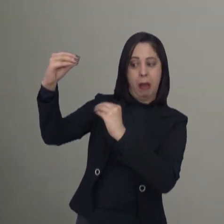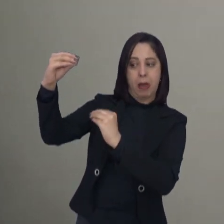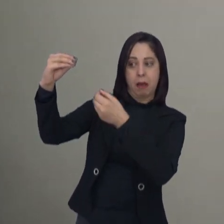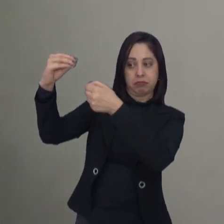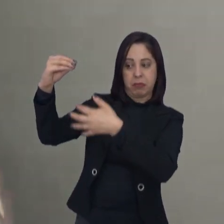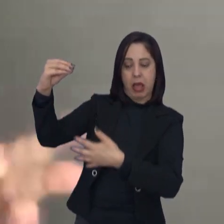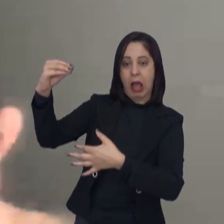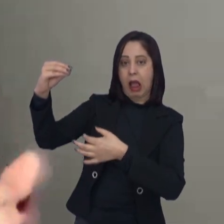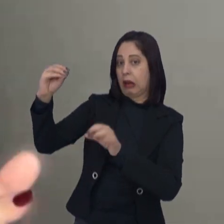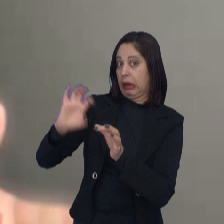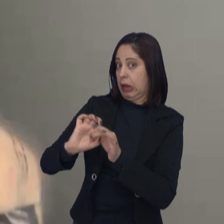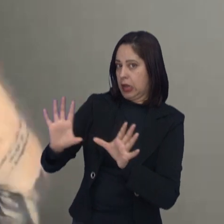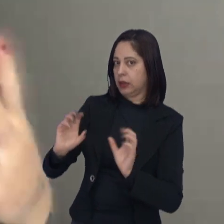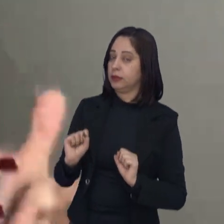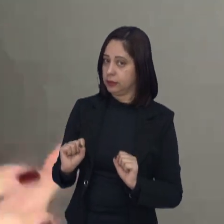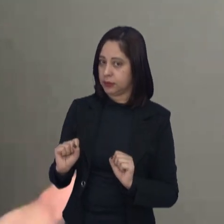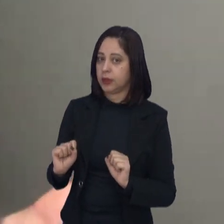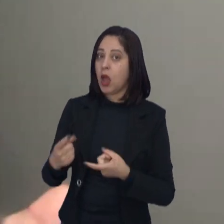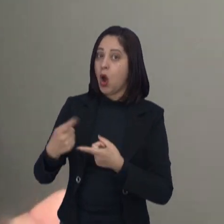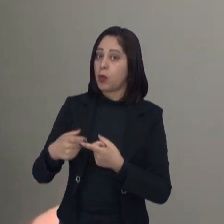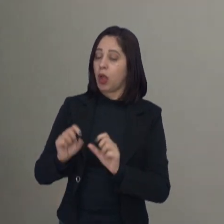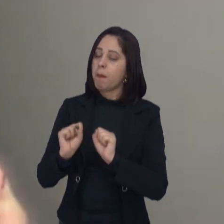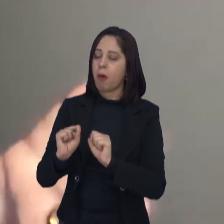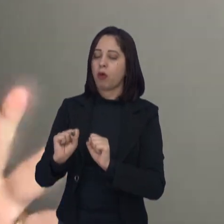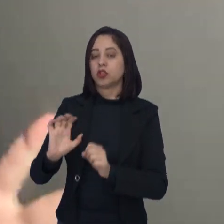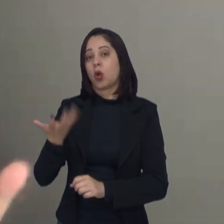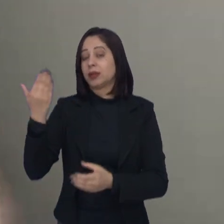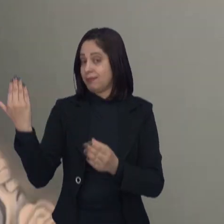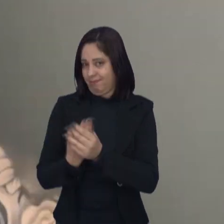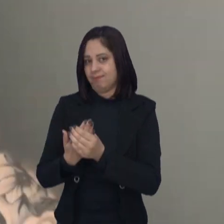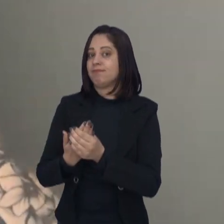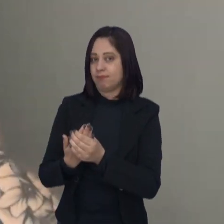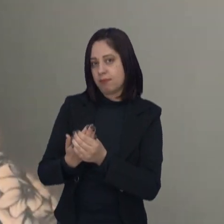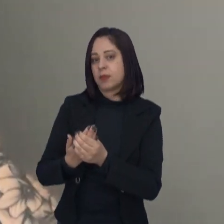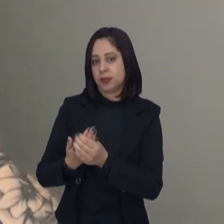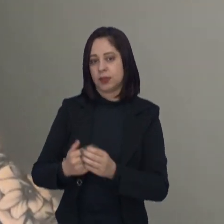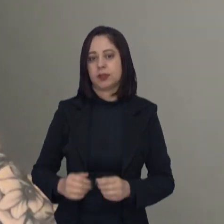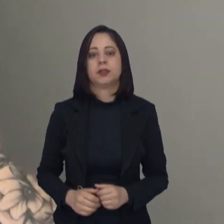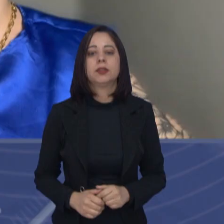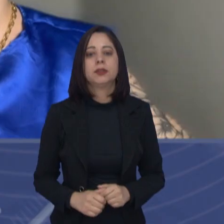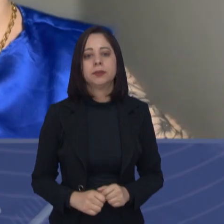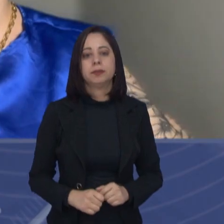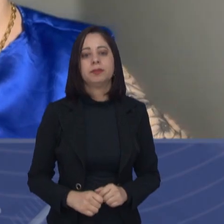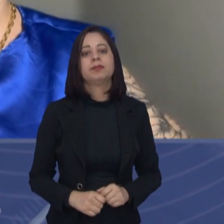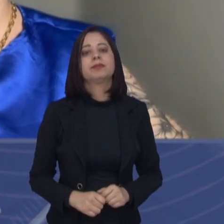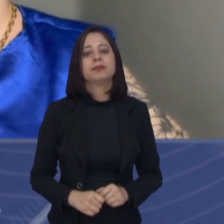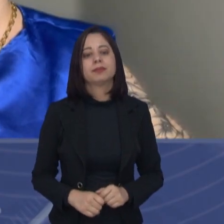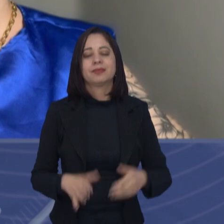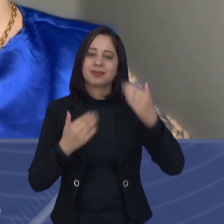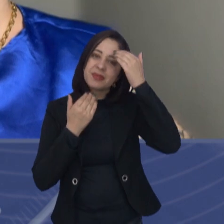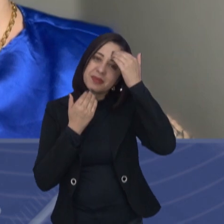equipe jurídica que vai responsabilizar você por qualquer ocorrido. É isso, Júlia.